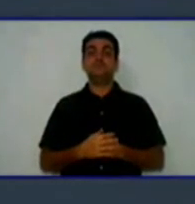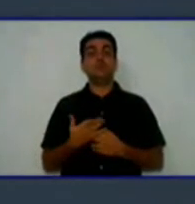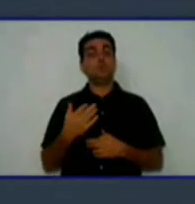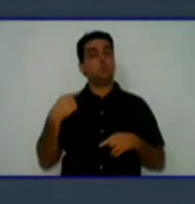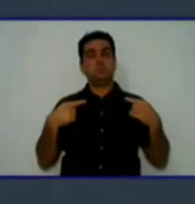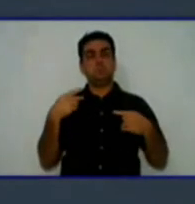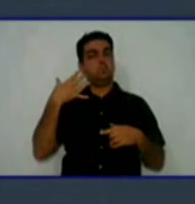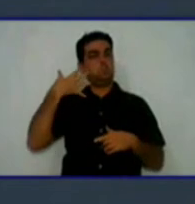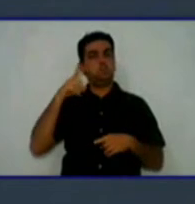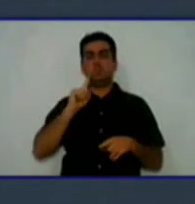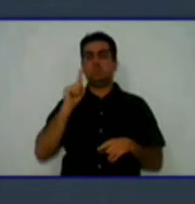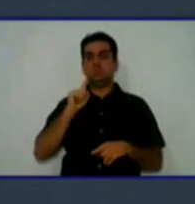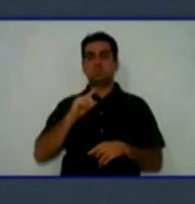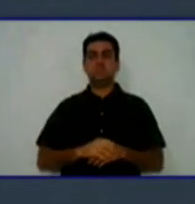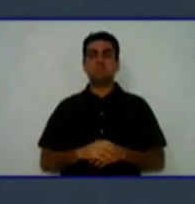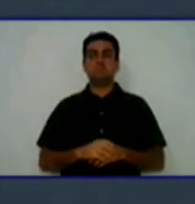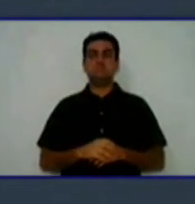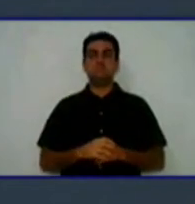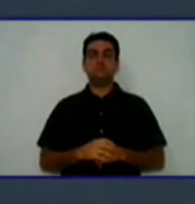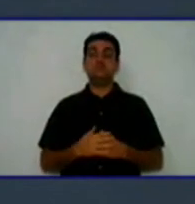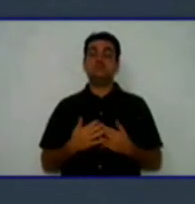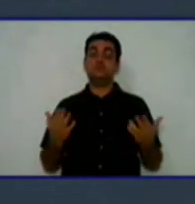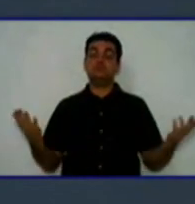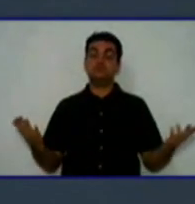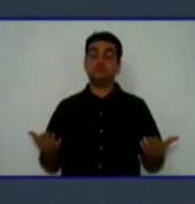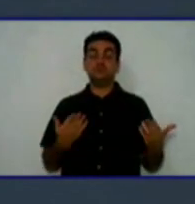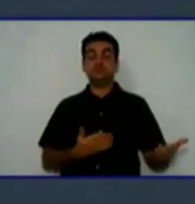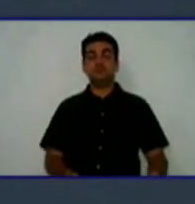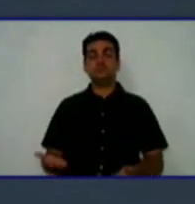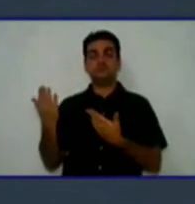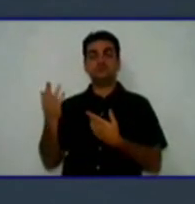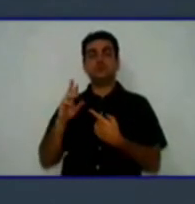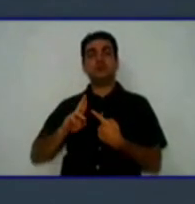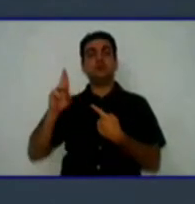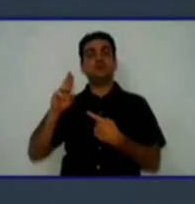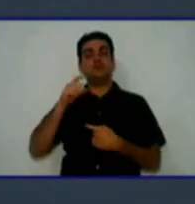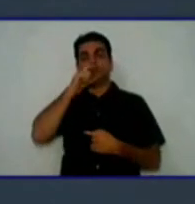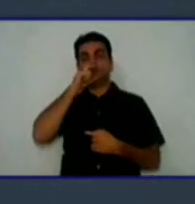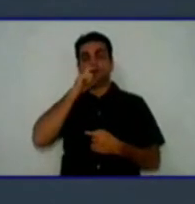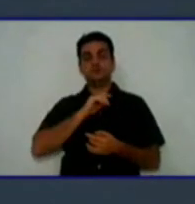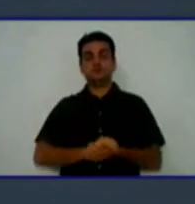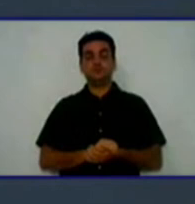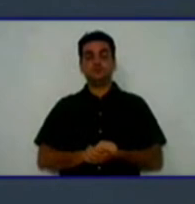haverá sustentação oral. Passo então a palavra ao relator, ministro Luiz Edson Fachin.